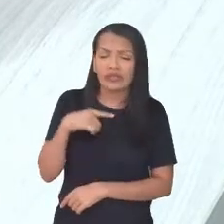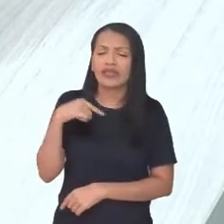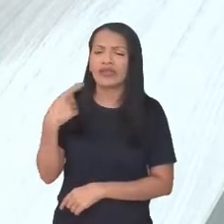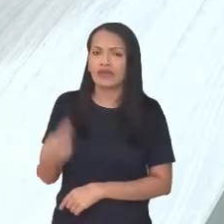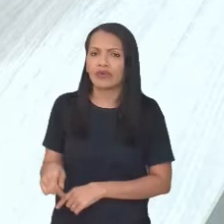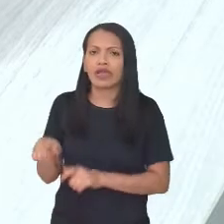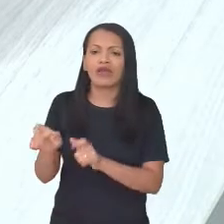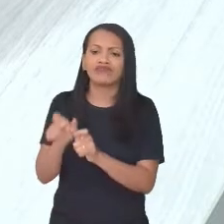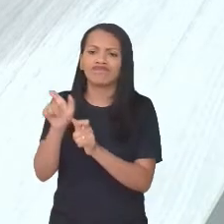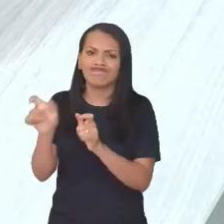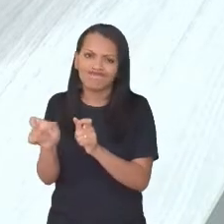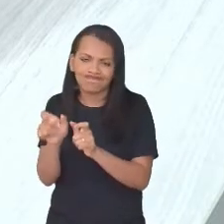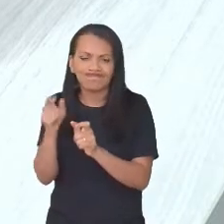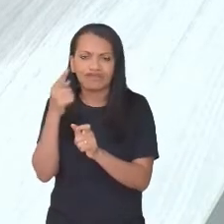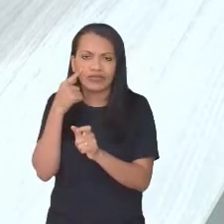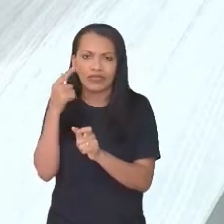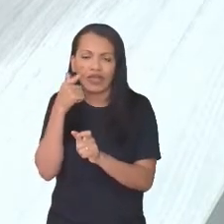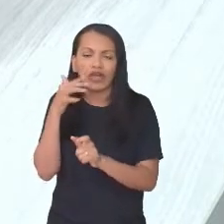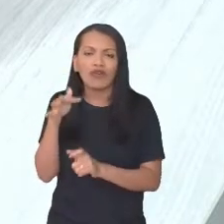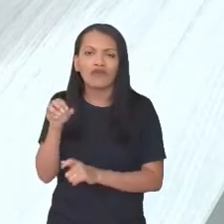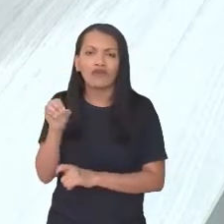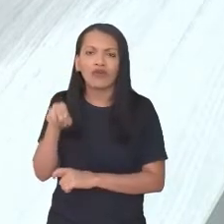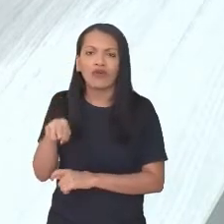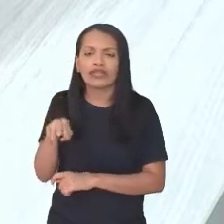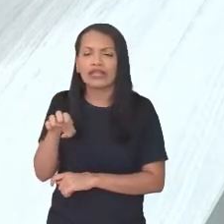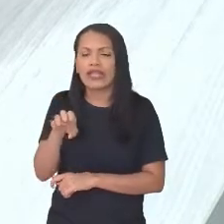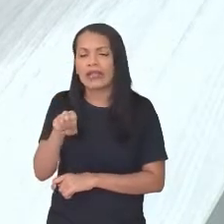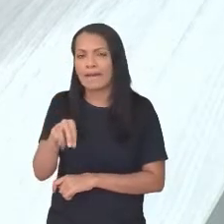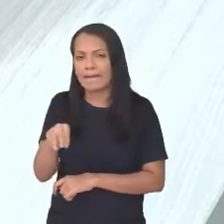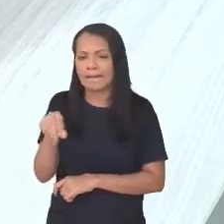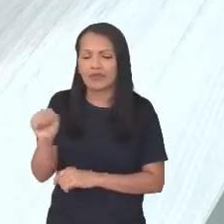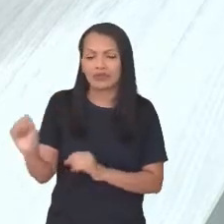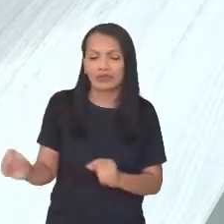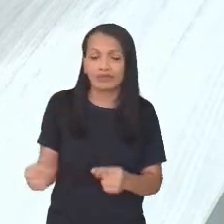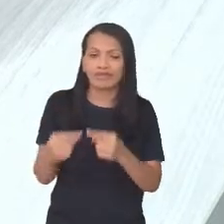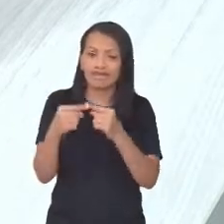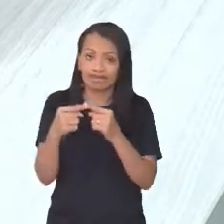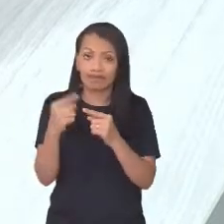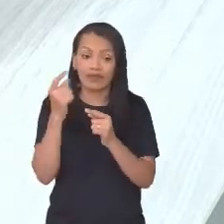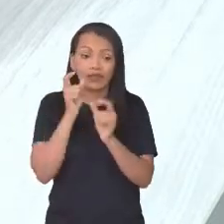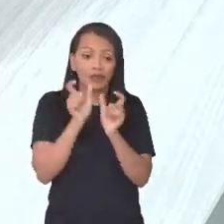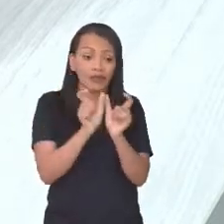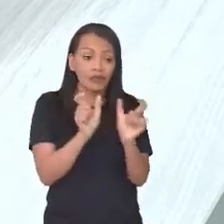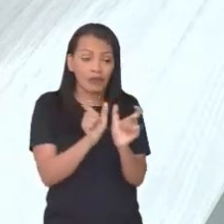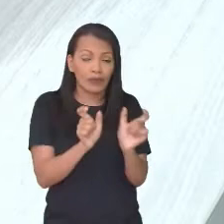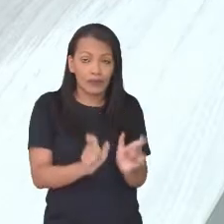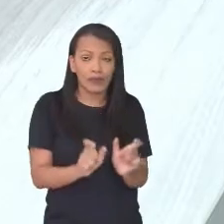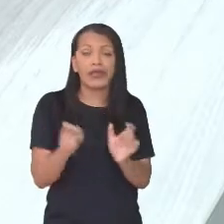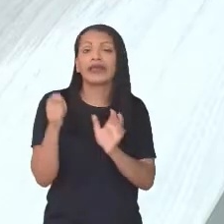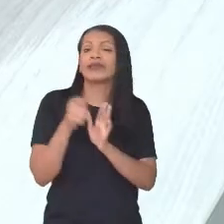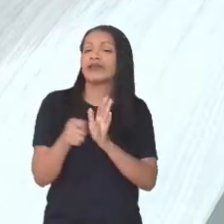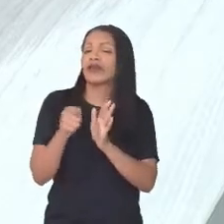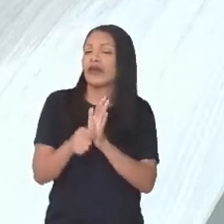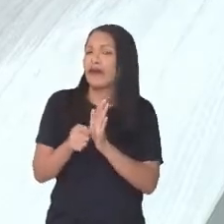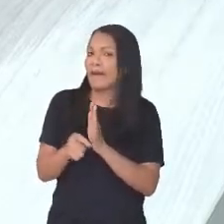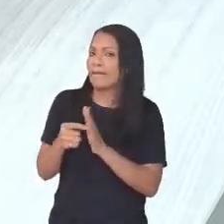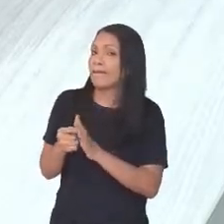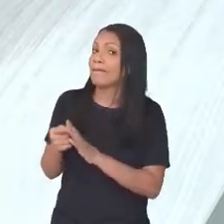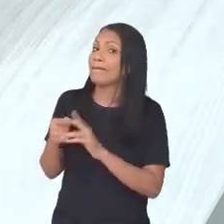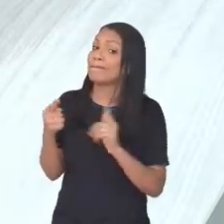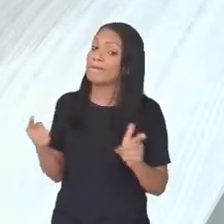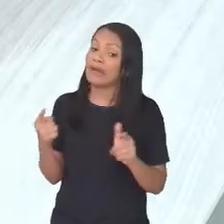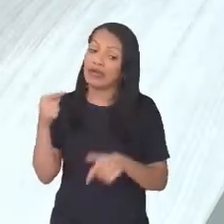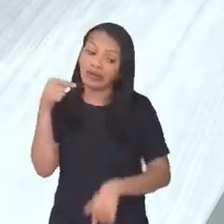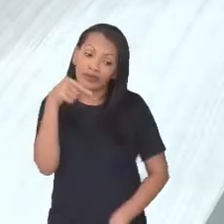os fonemas, não é, Sim, Vivi? sim. Que a gente faz relação para a gente estabelecer a escrita, né? Mas aqui no Braille a